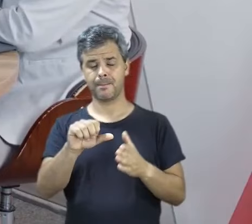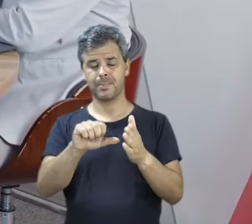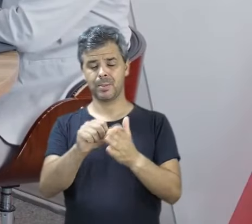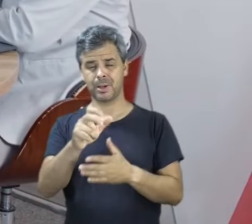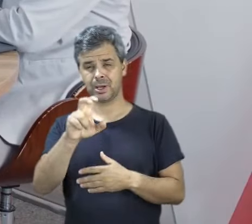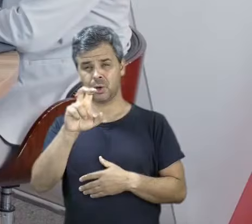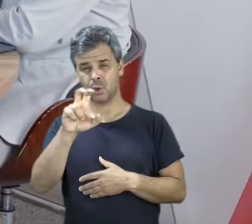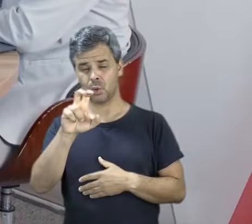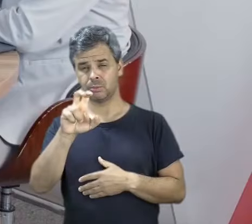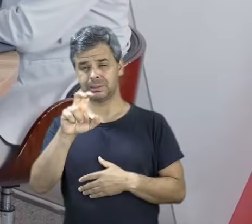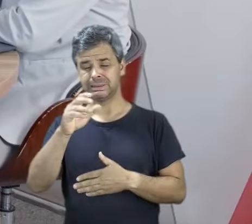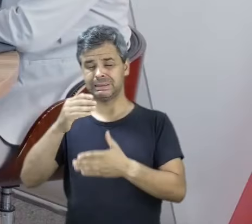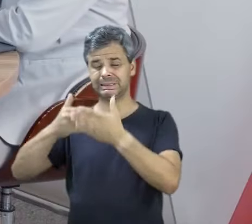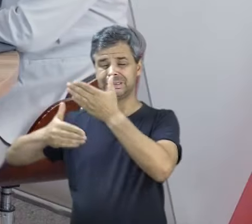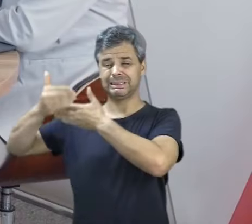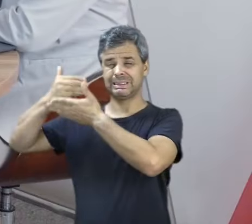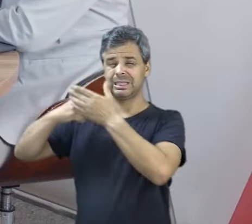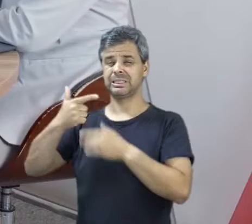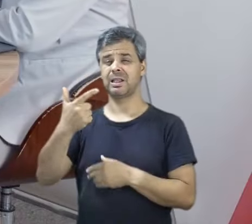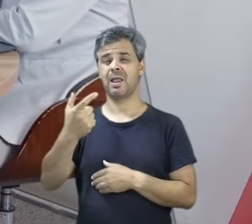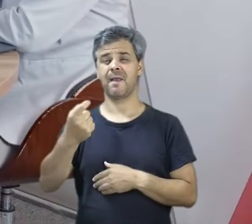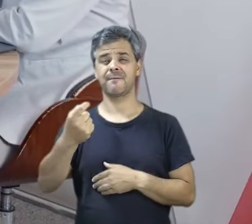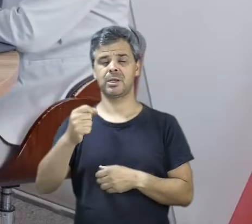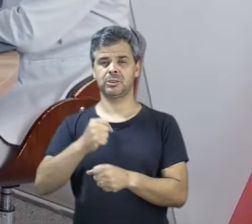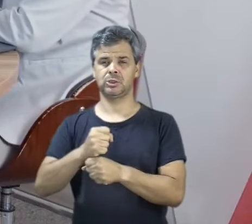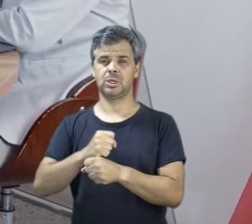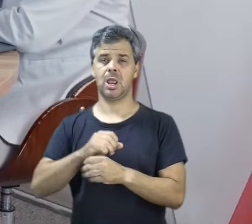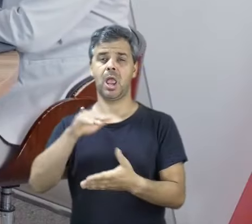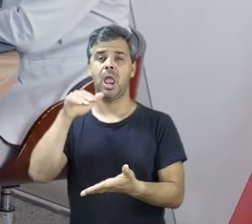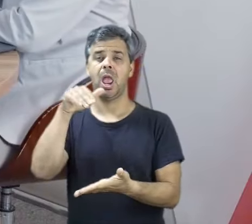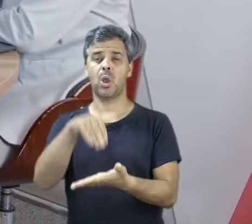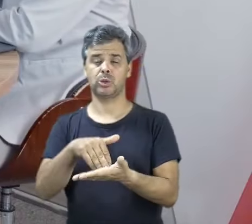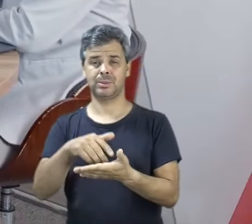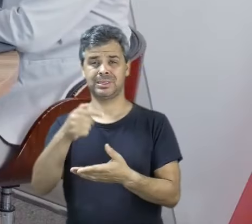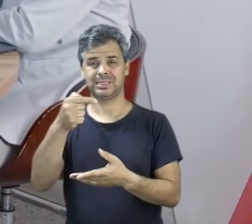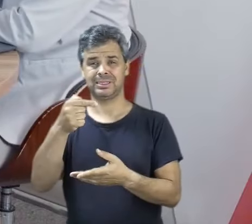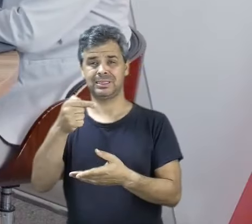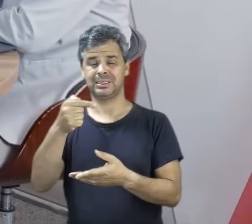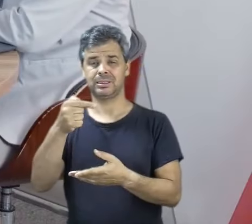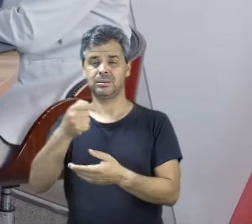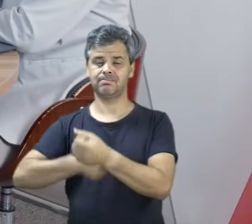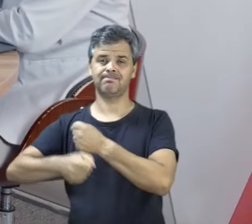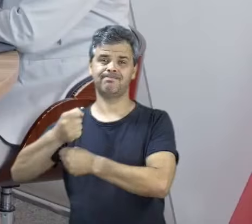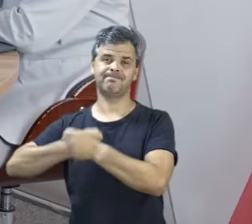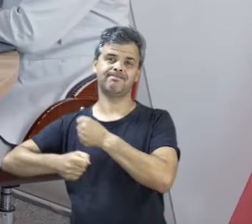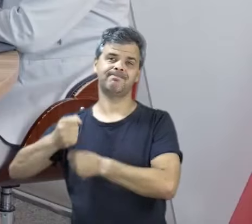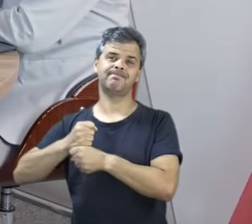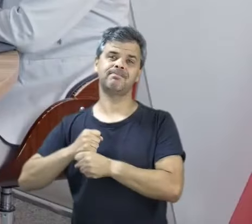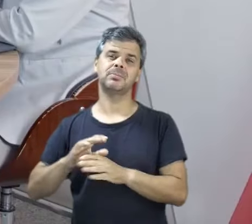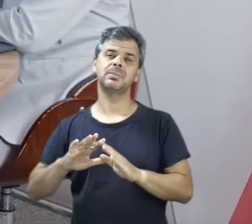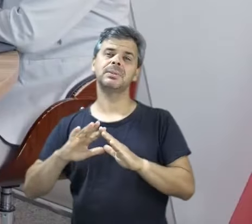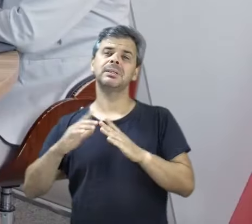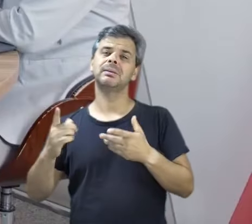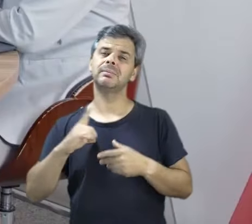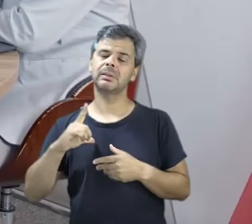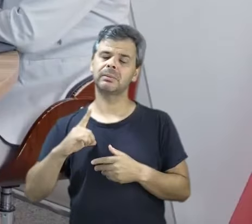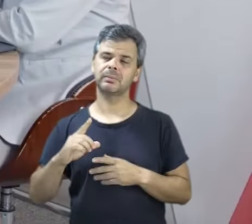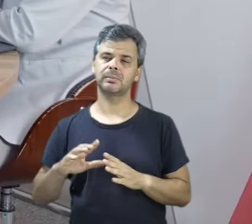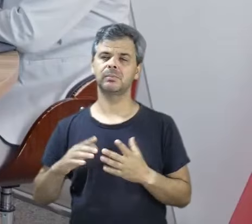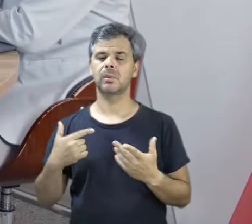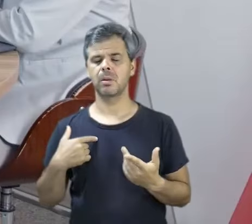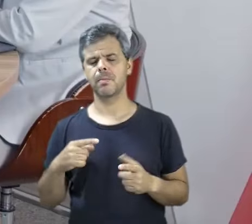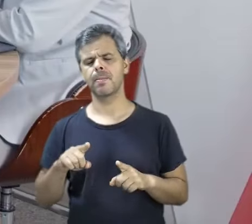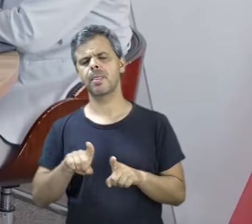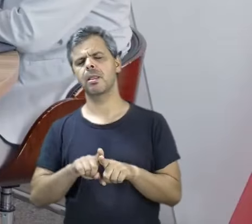há 20 anos e a última tinha acontecido 7 anos atrás. Né? Quer dizer, ainda passou bastante tempo, né? Por que